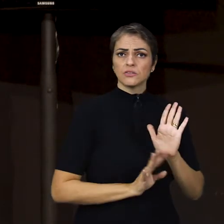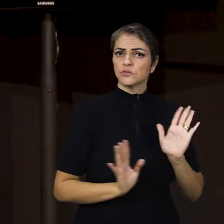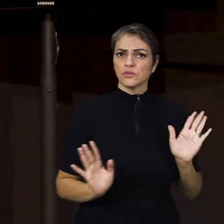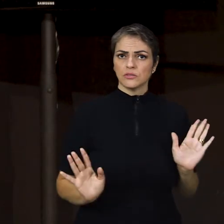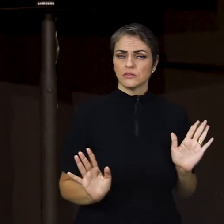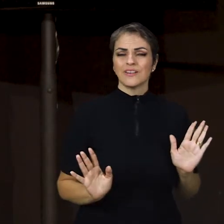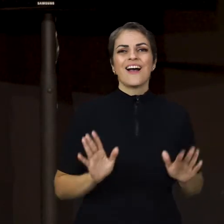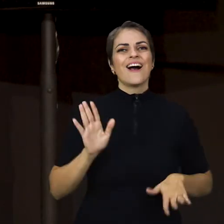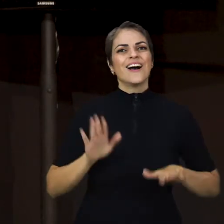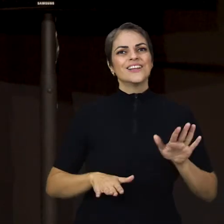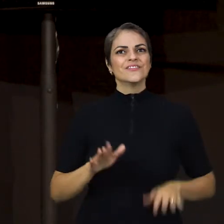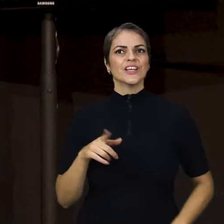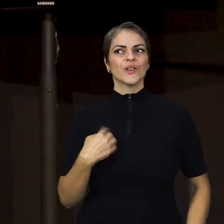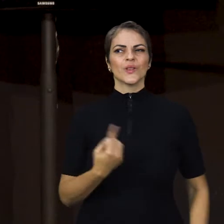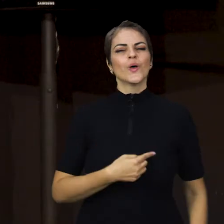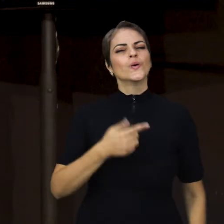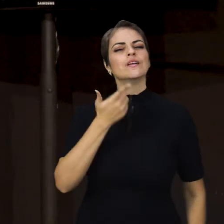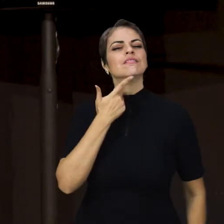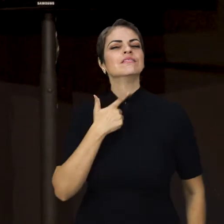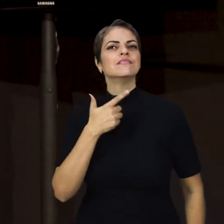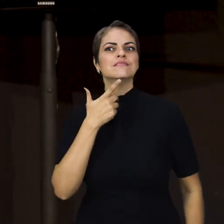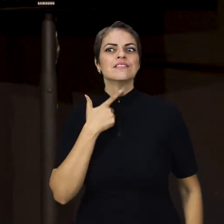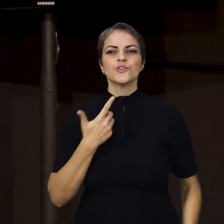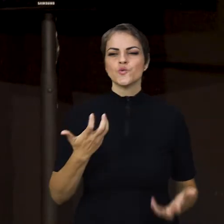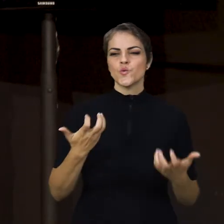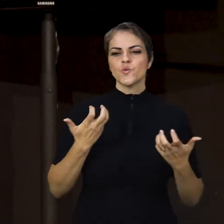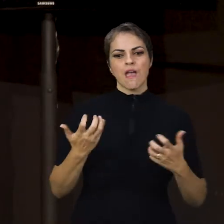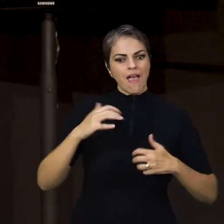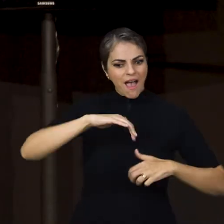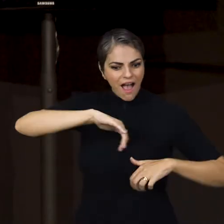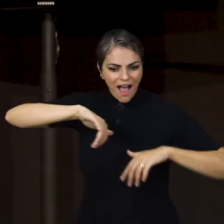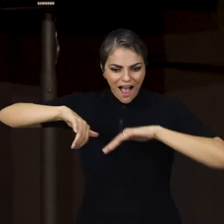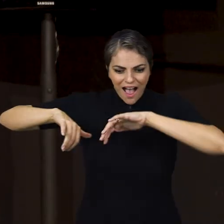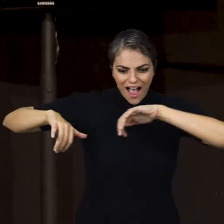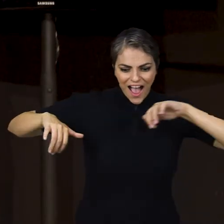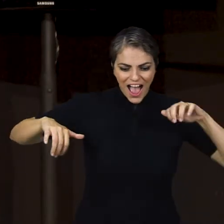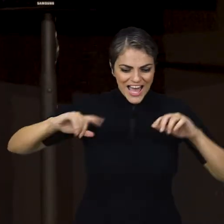nosso desejo é tentar cavar mais fundo,